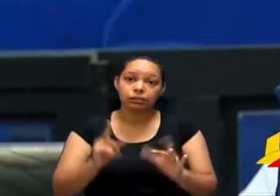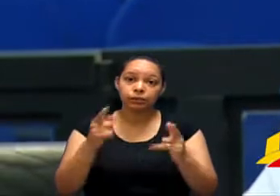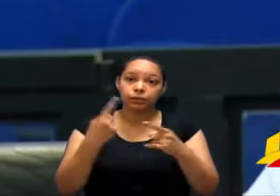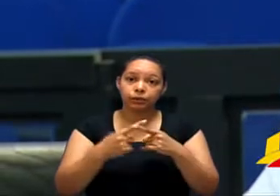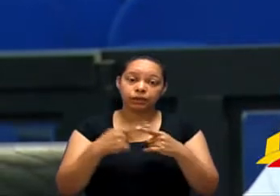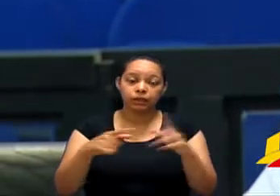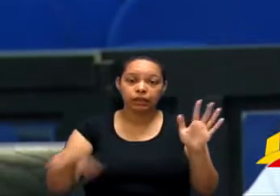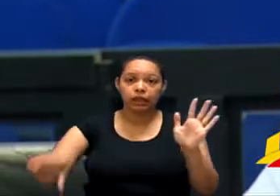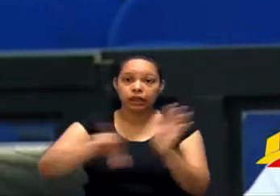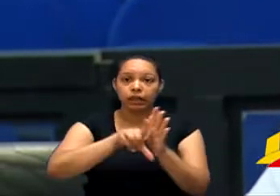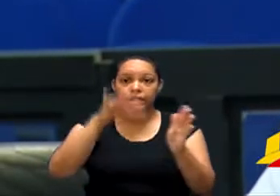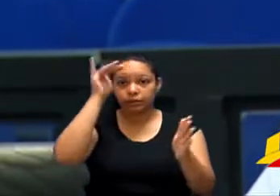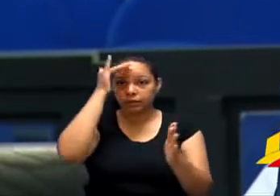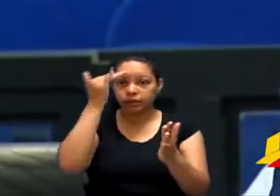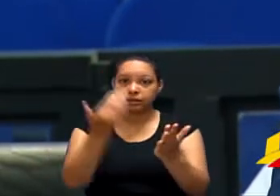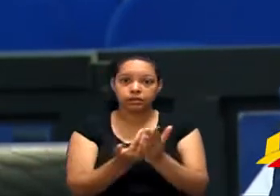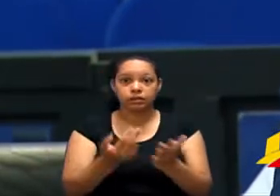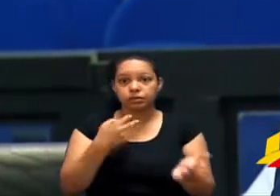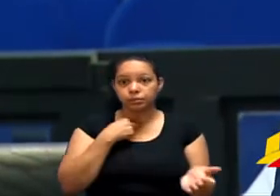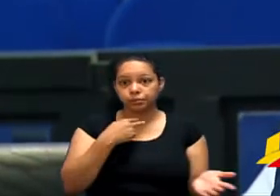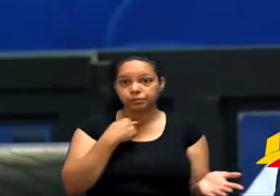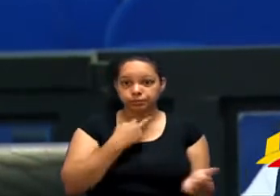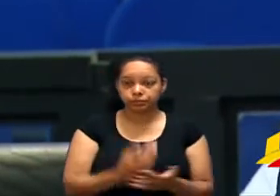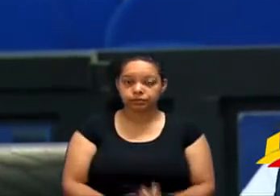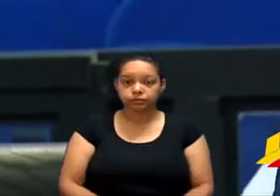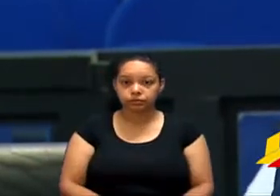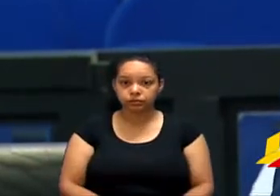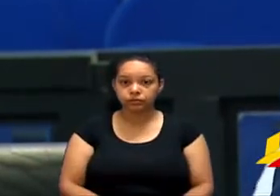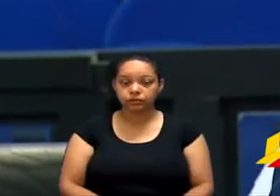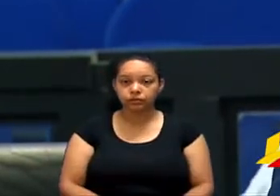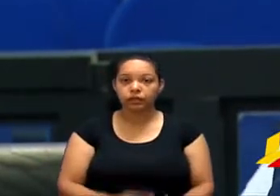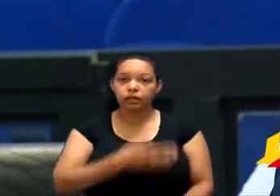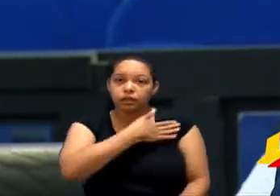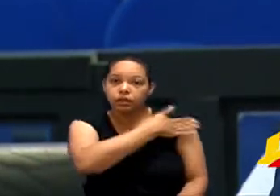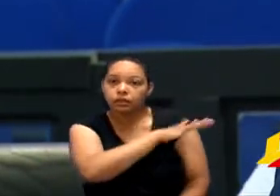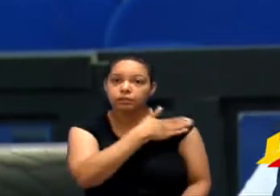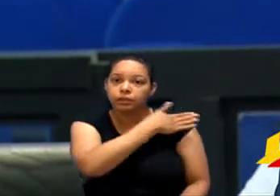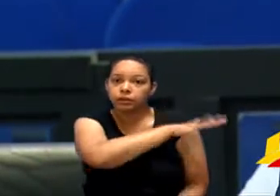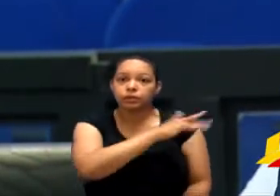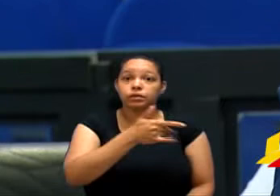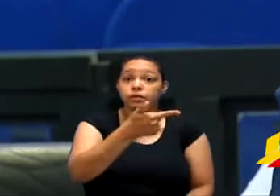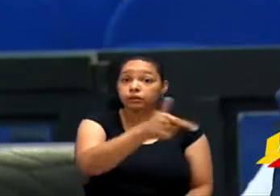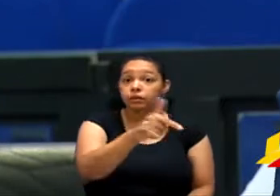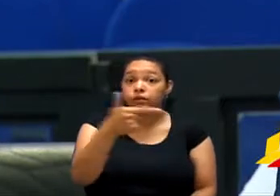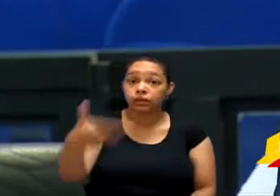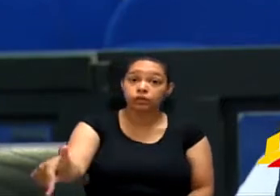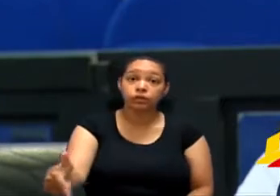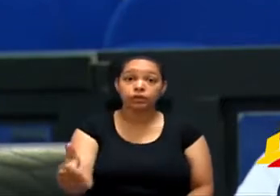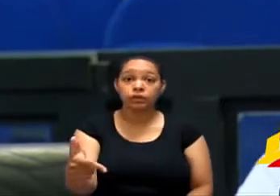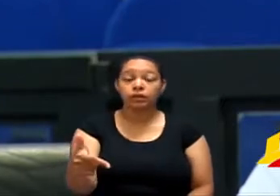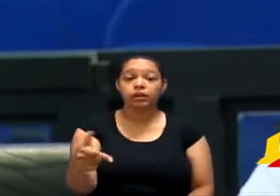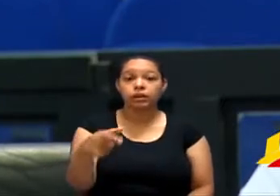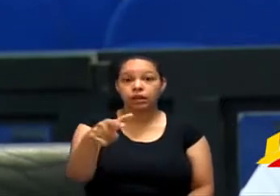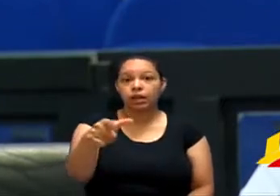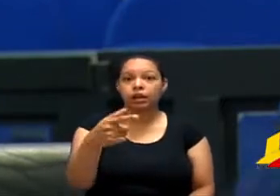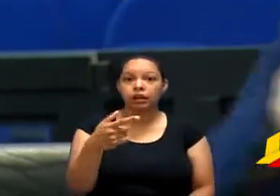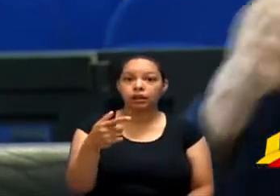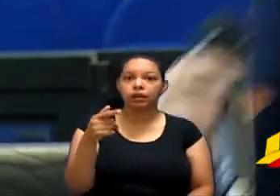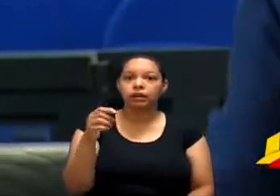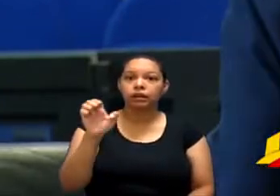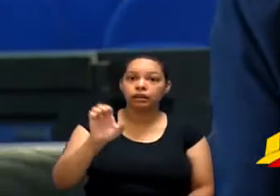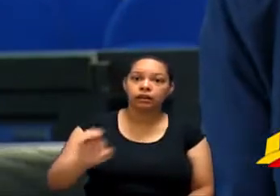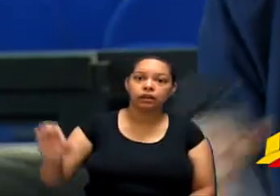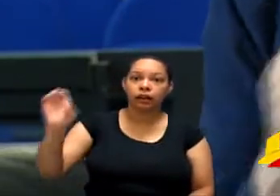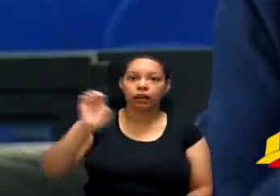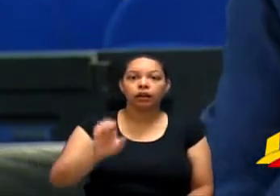ser aplicada nenhuma nenhuma forma de discriminação as pessoas pela sua orientação sexual e nem